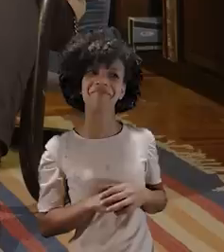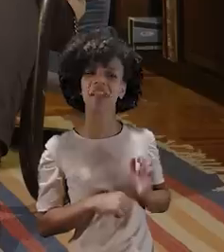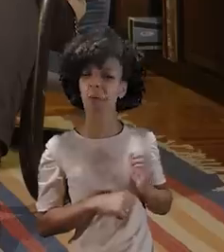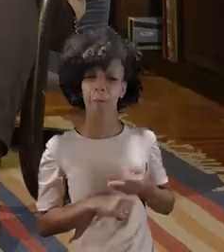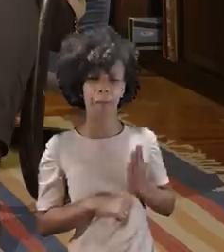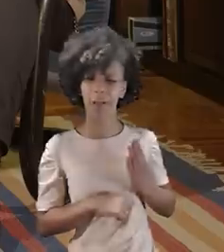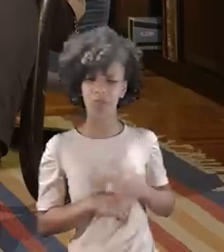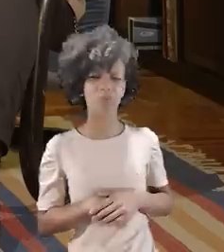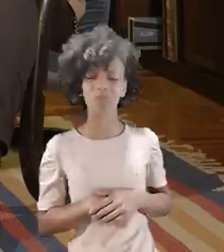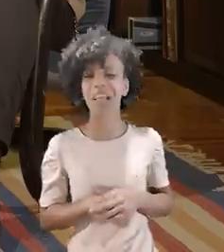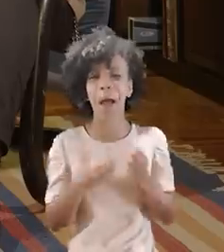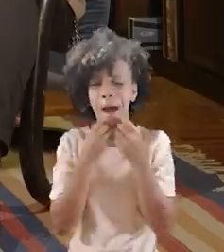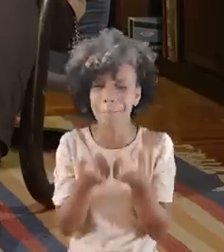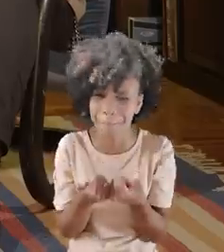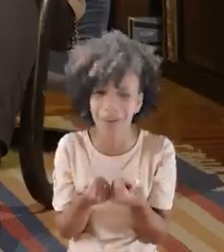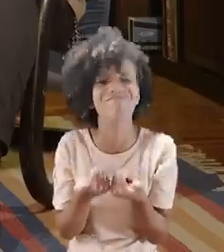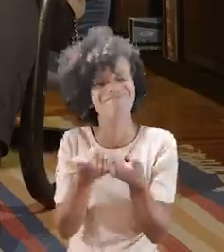Paulo Puma